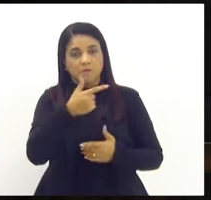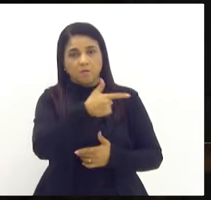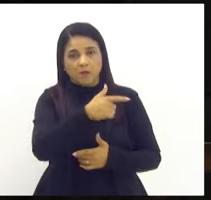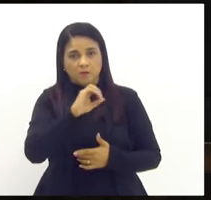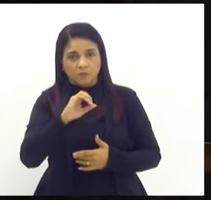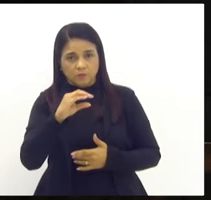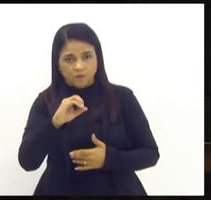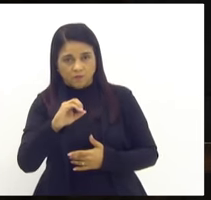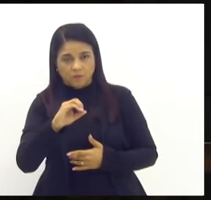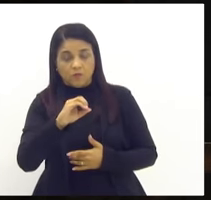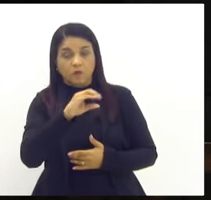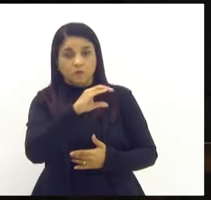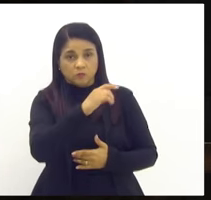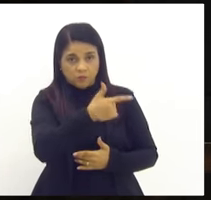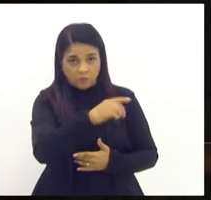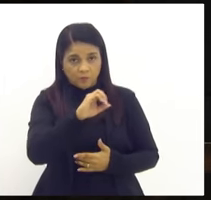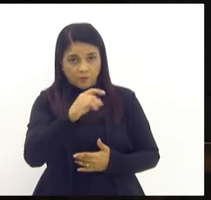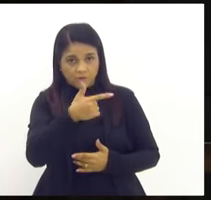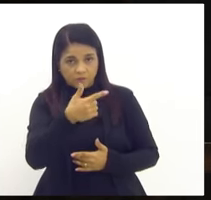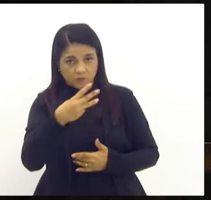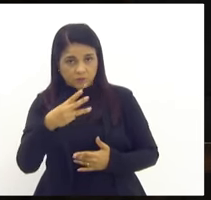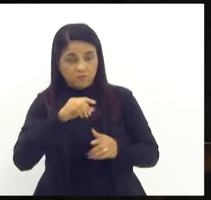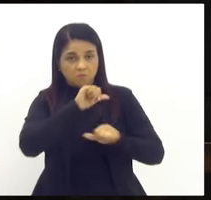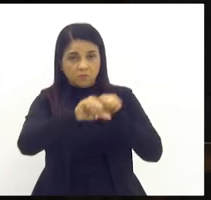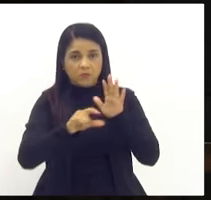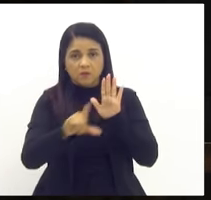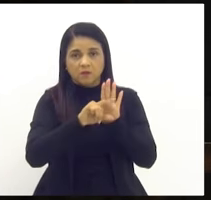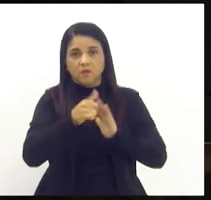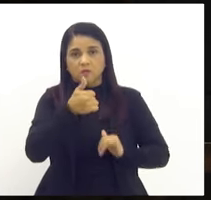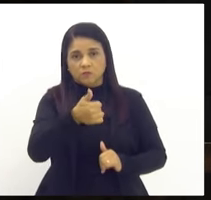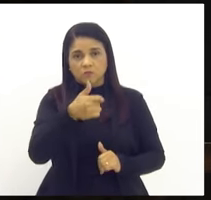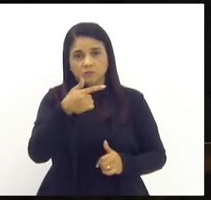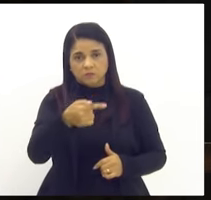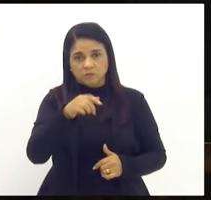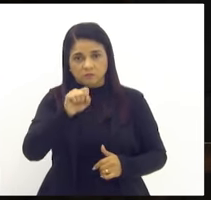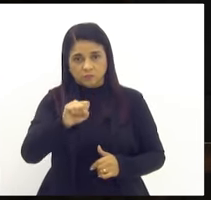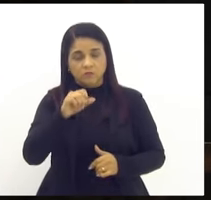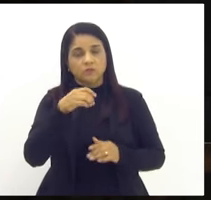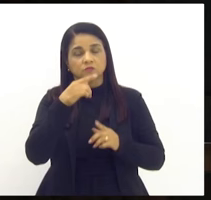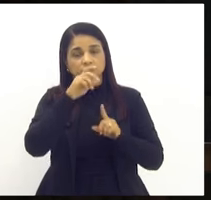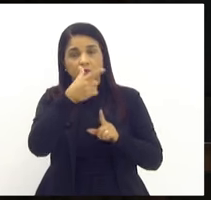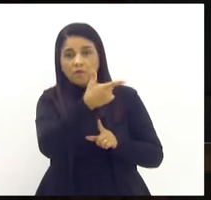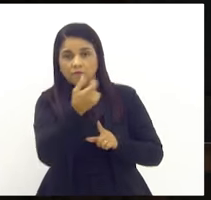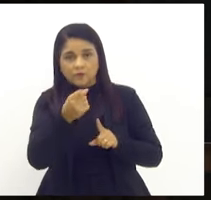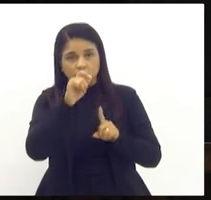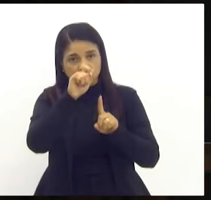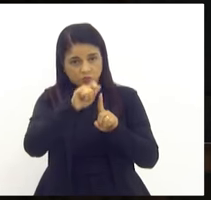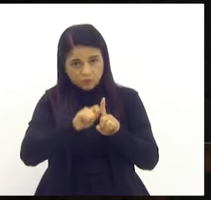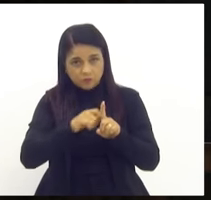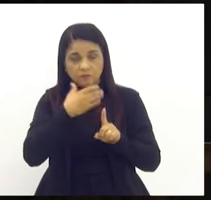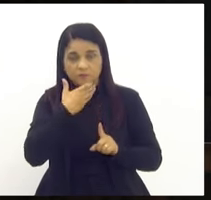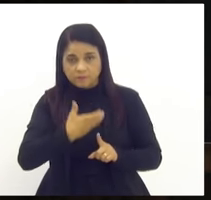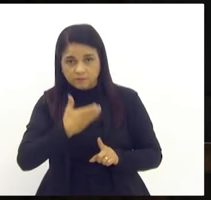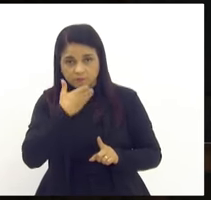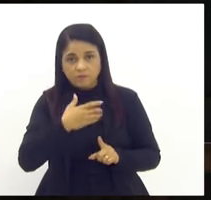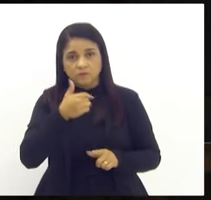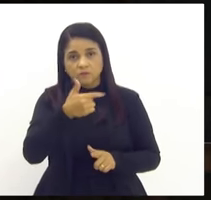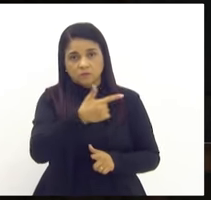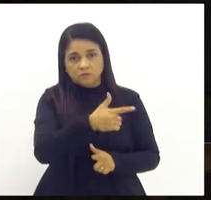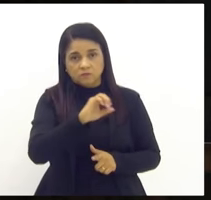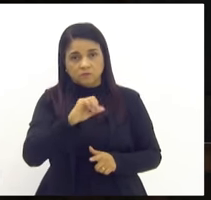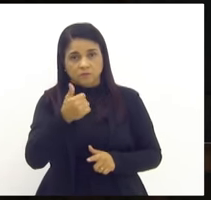2023 que altera a lei complementar número 178 de 20 de dezembro de 2017 que crie o fundo